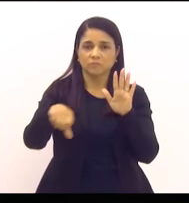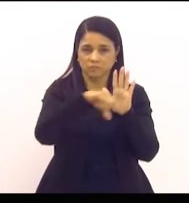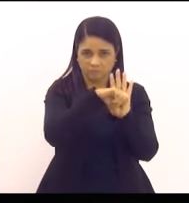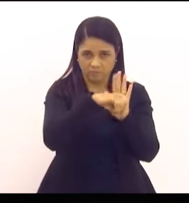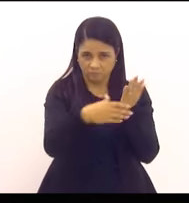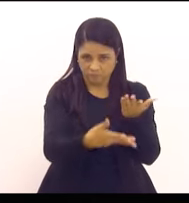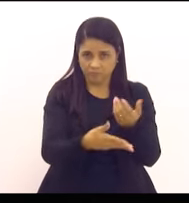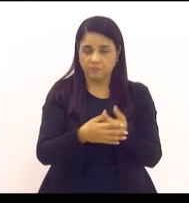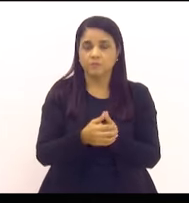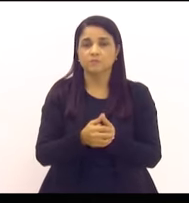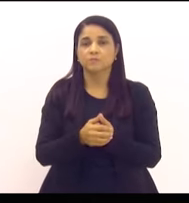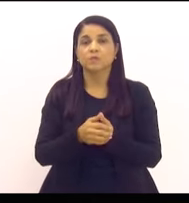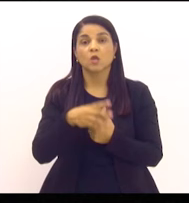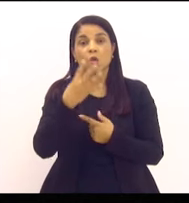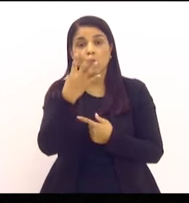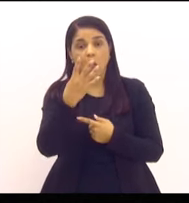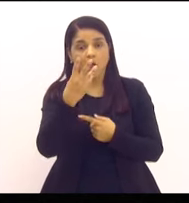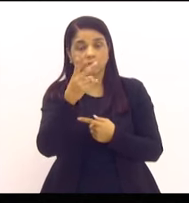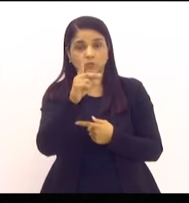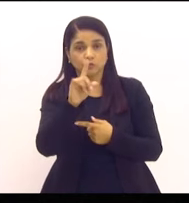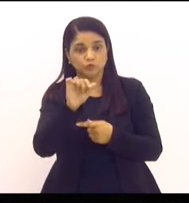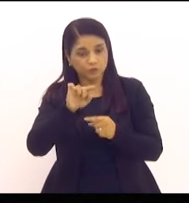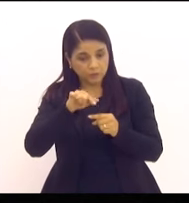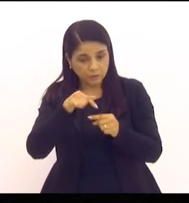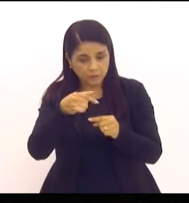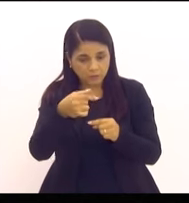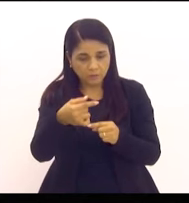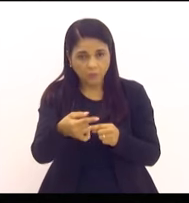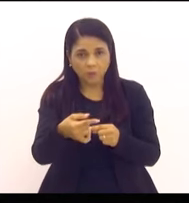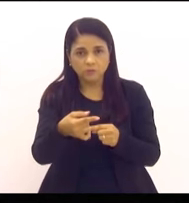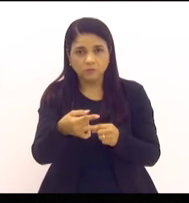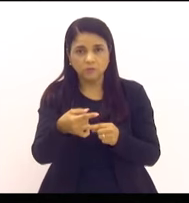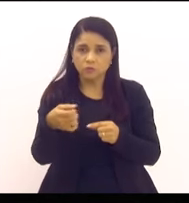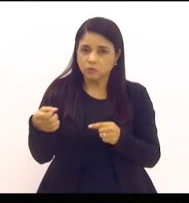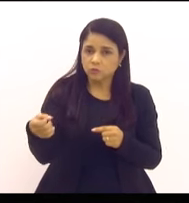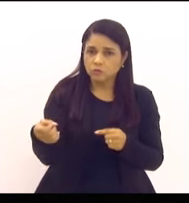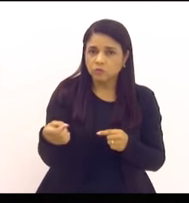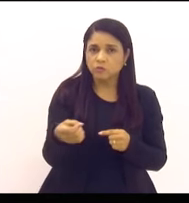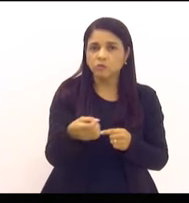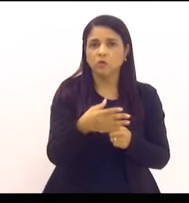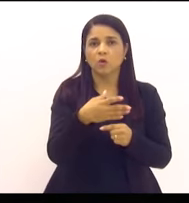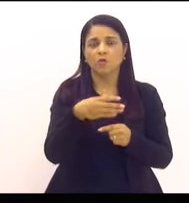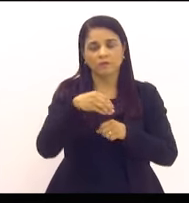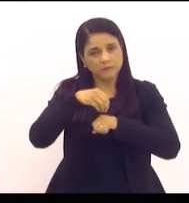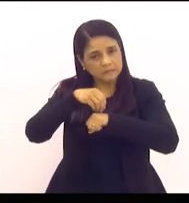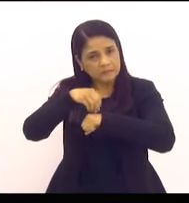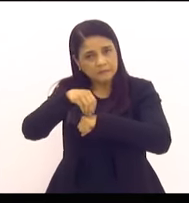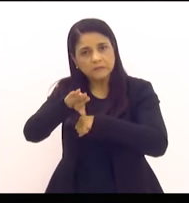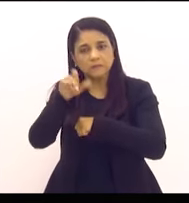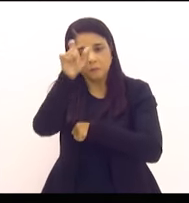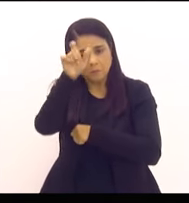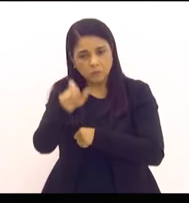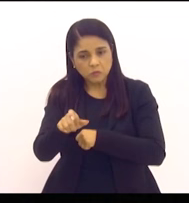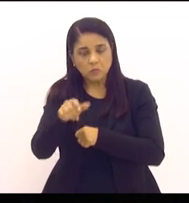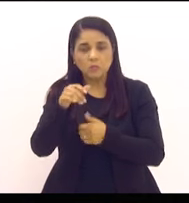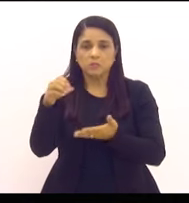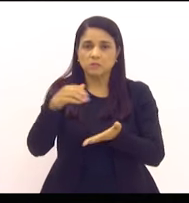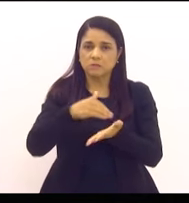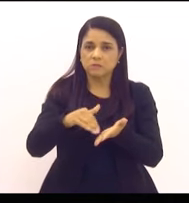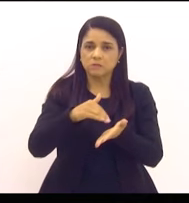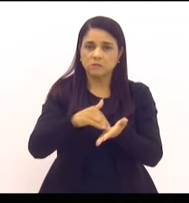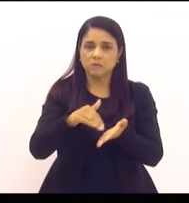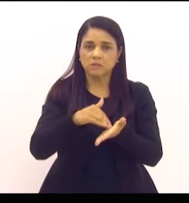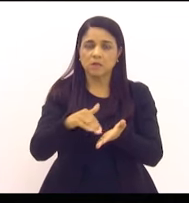dias depois, ele então chega com uma nova indicação para o secretário de Estado da Polícia